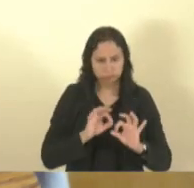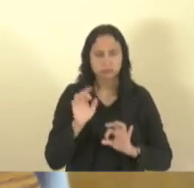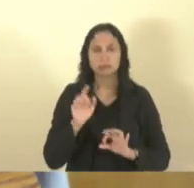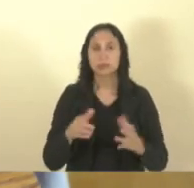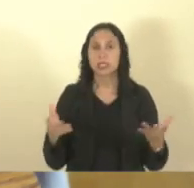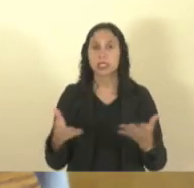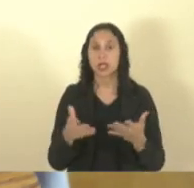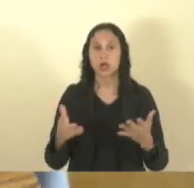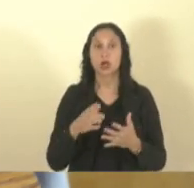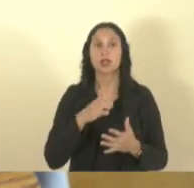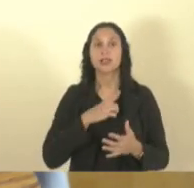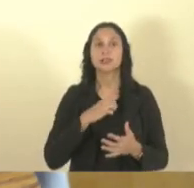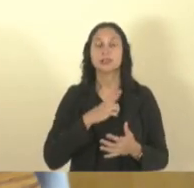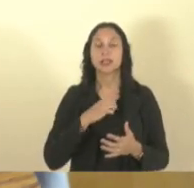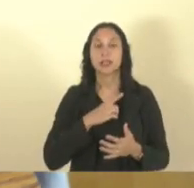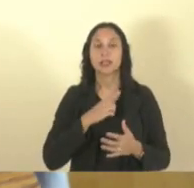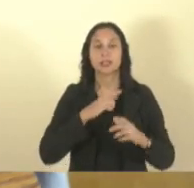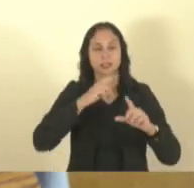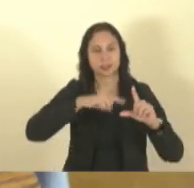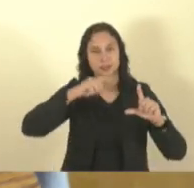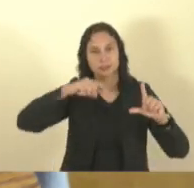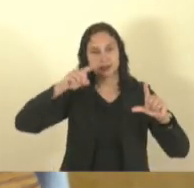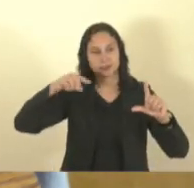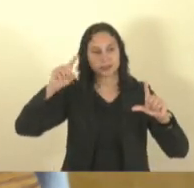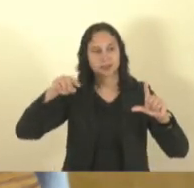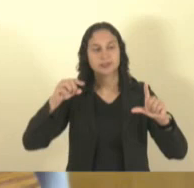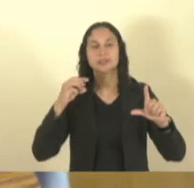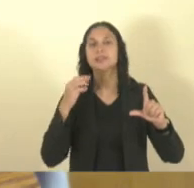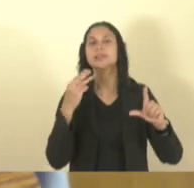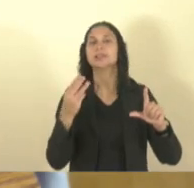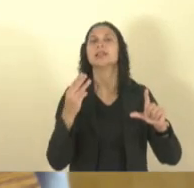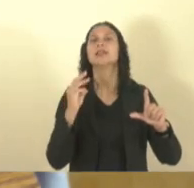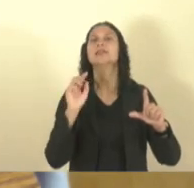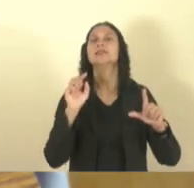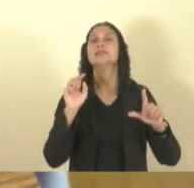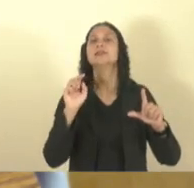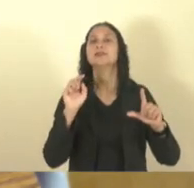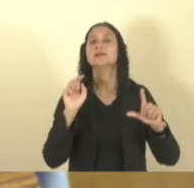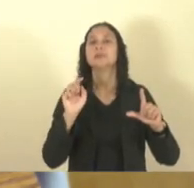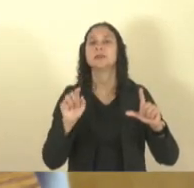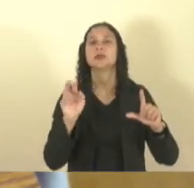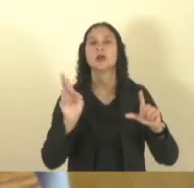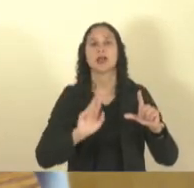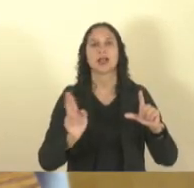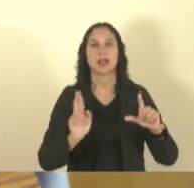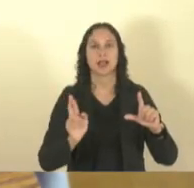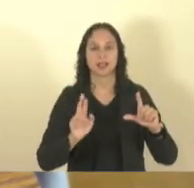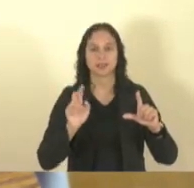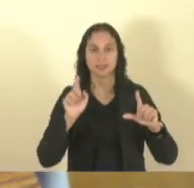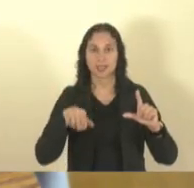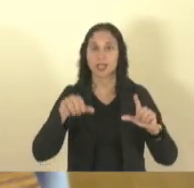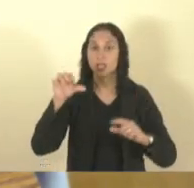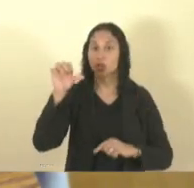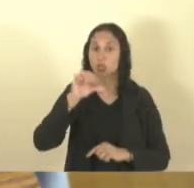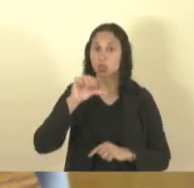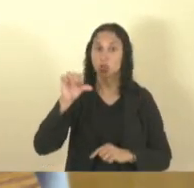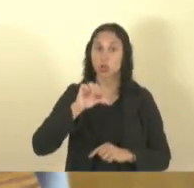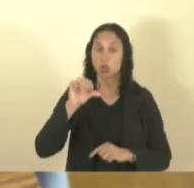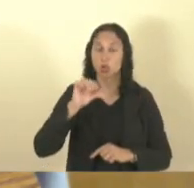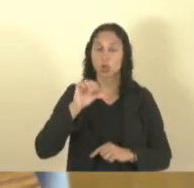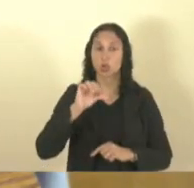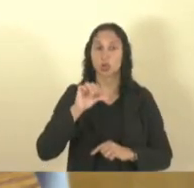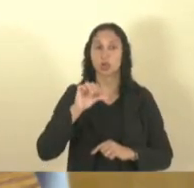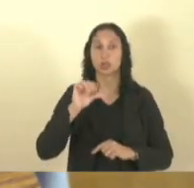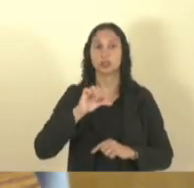do trabalho, superando o limite de R$ 3.000, a nona maior renda média do